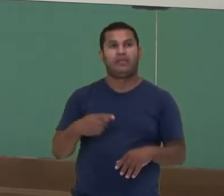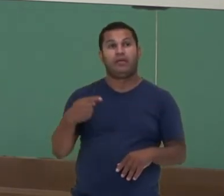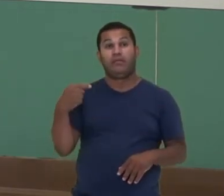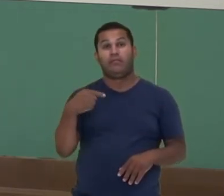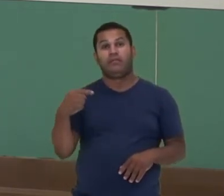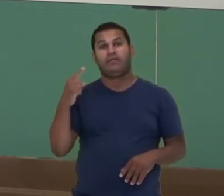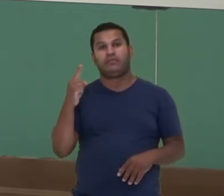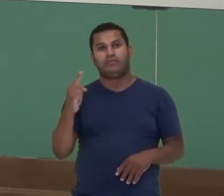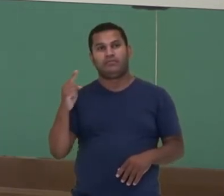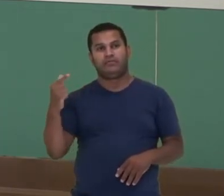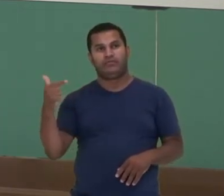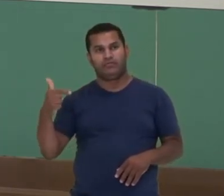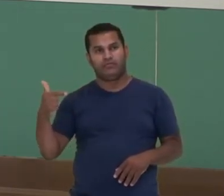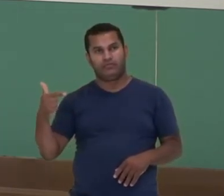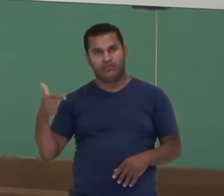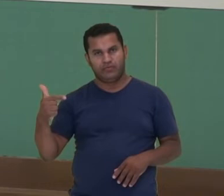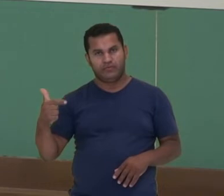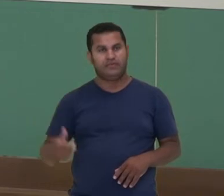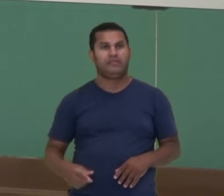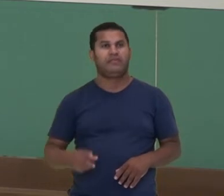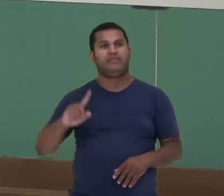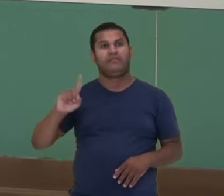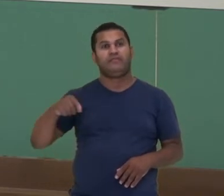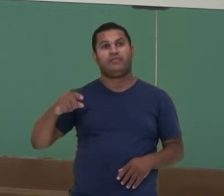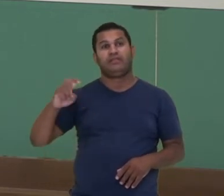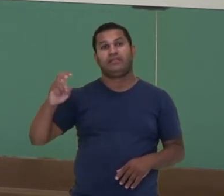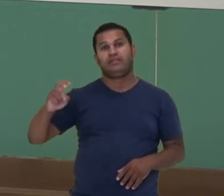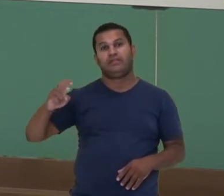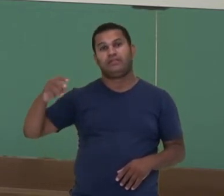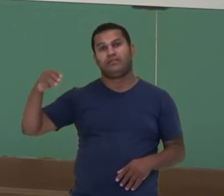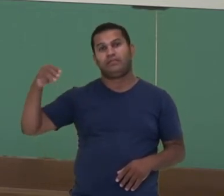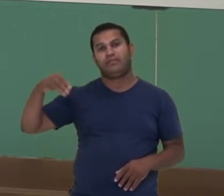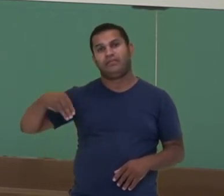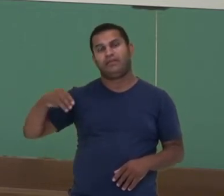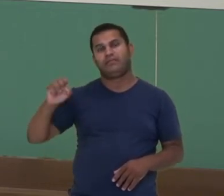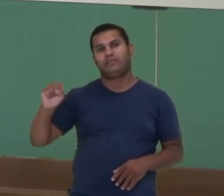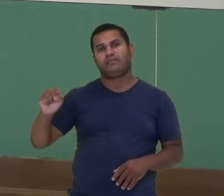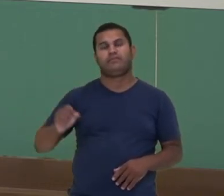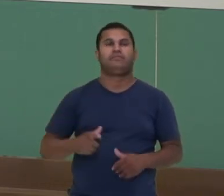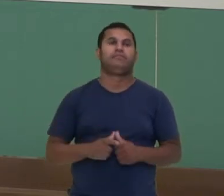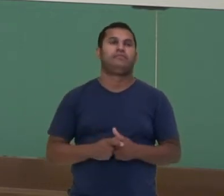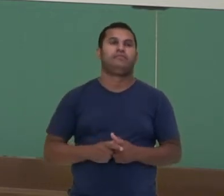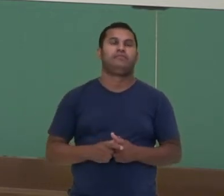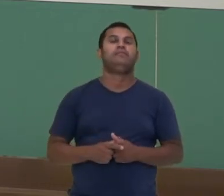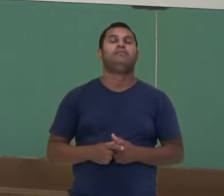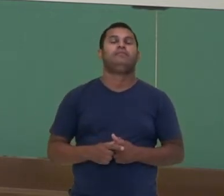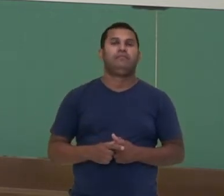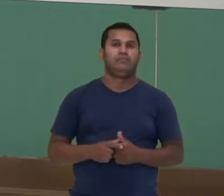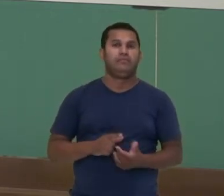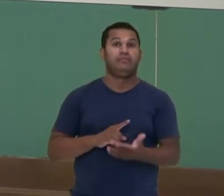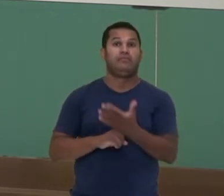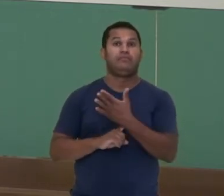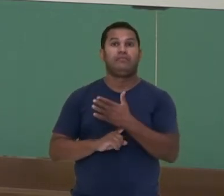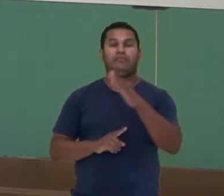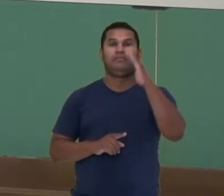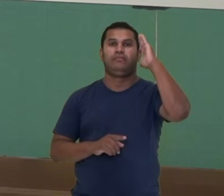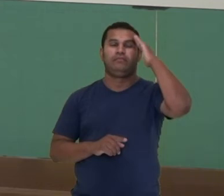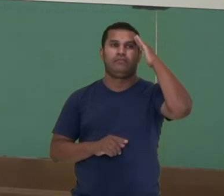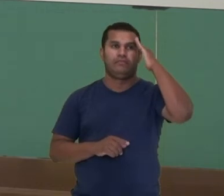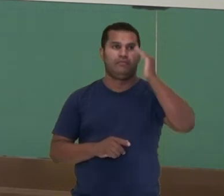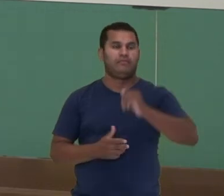menos 112,5 metros por segundo ao quadrado. Ok? Então, uma aceleração bem brusca,